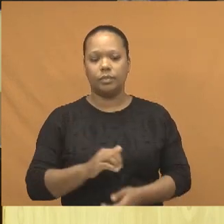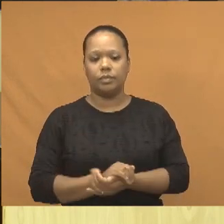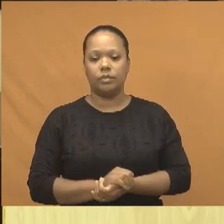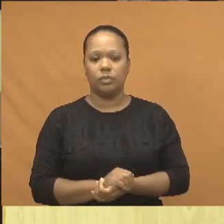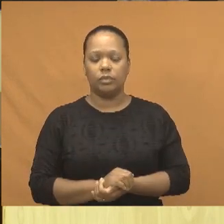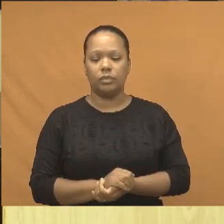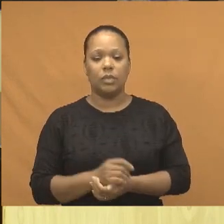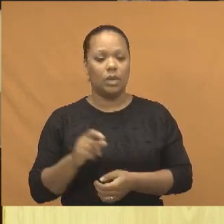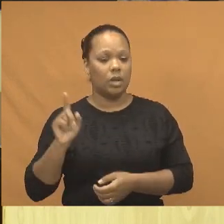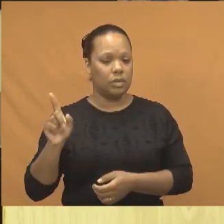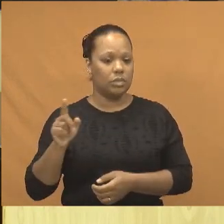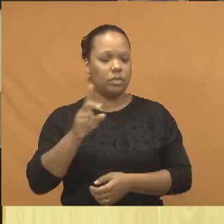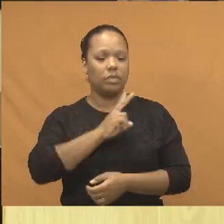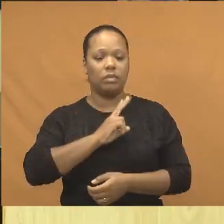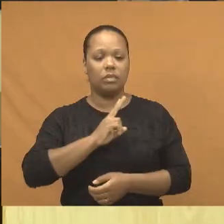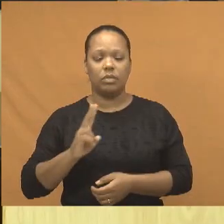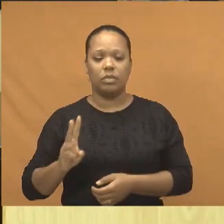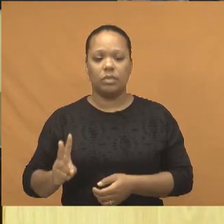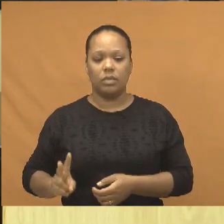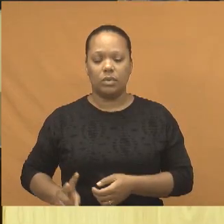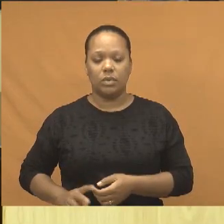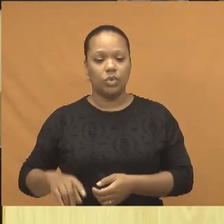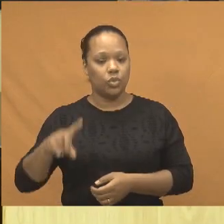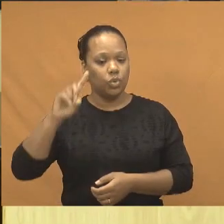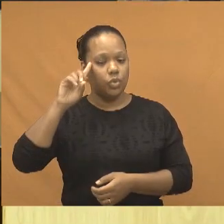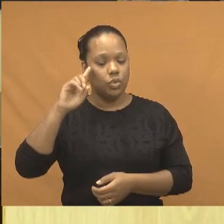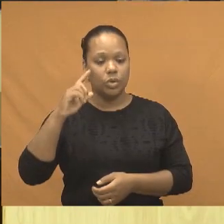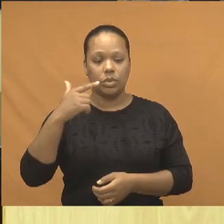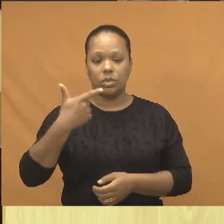Considerando que este vereador, na data do dia